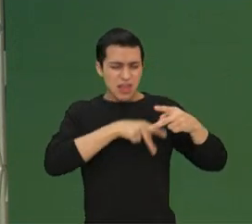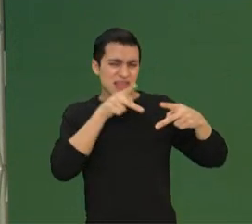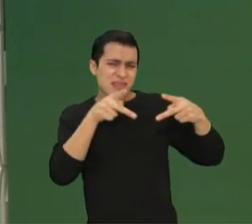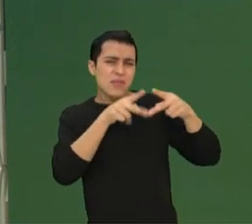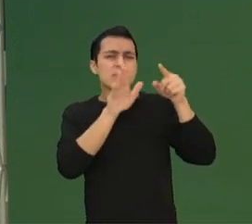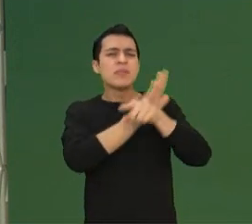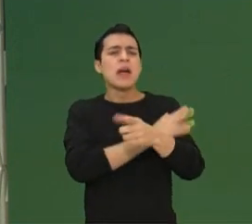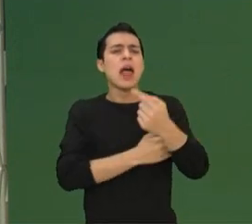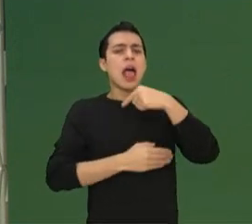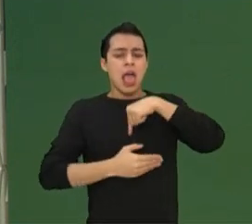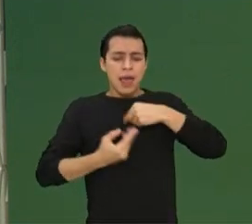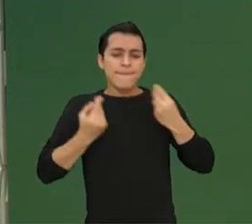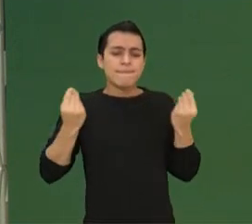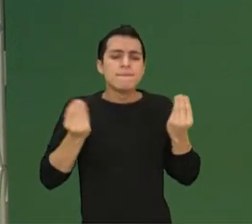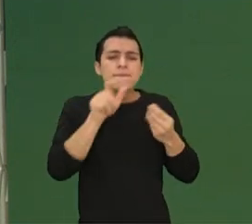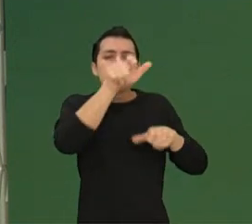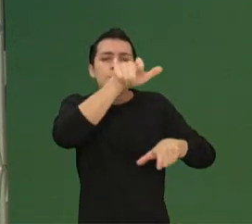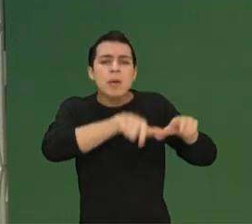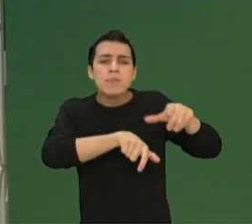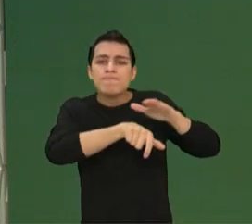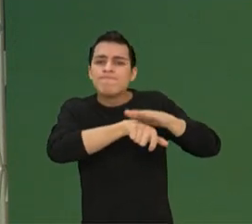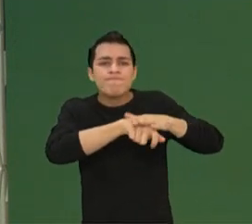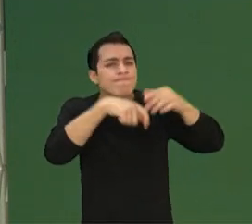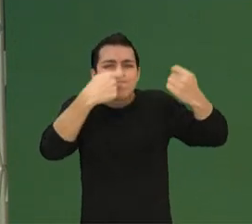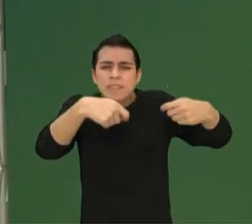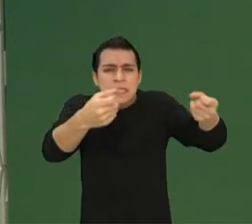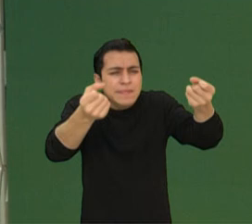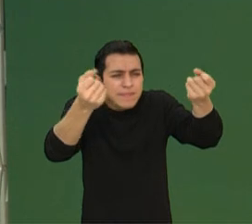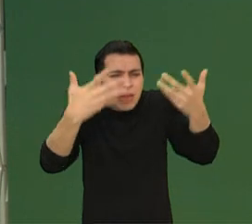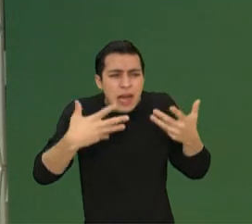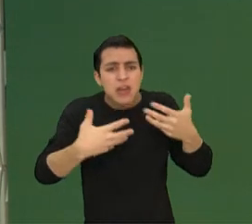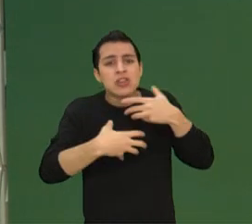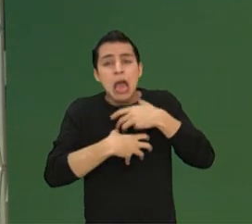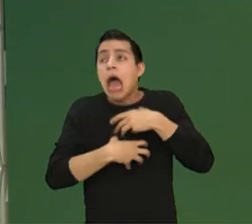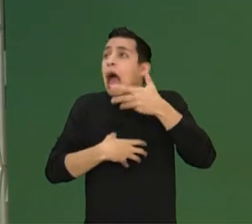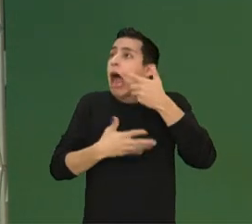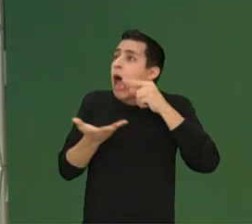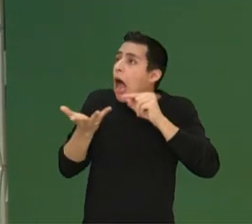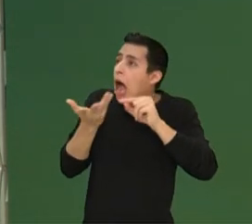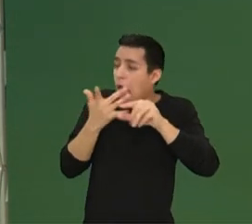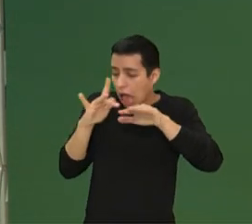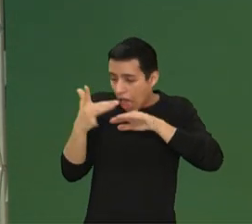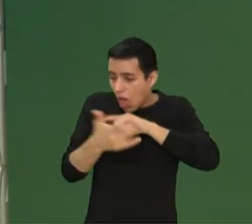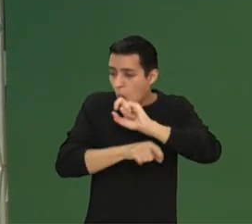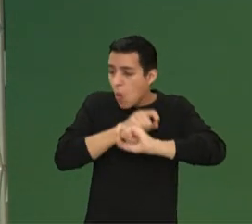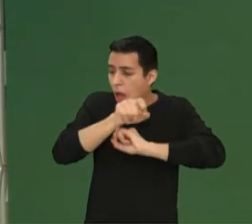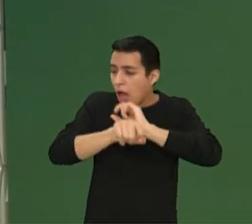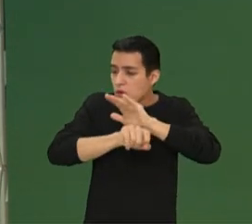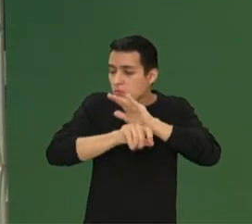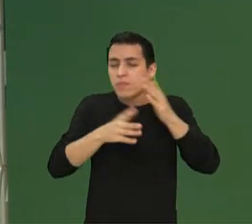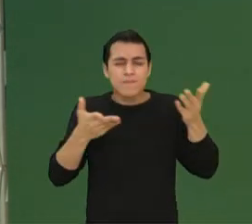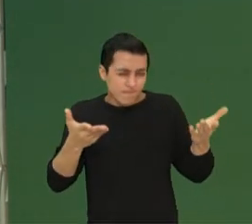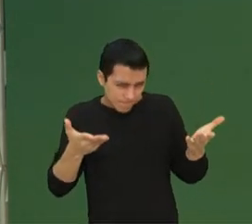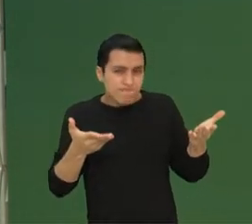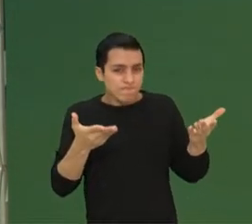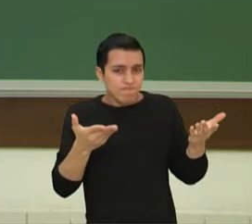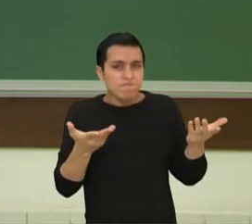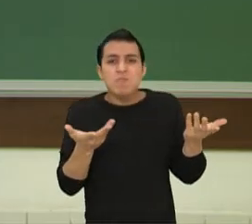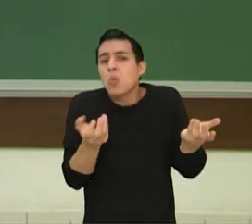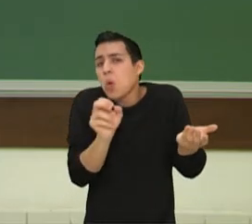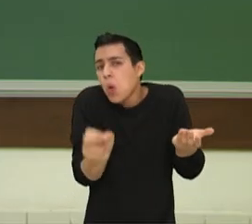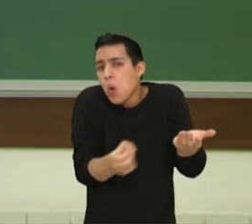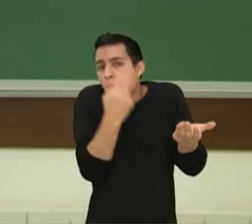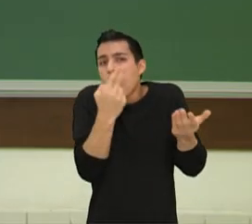perguntas subjetivas, a pessoa vai ter que explicar de alguma maneira de que forma as redes sociais colaboram nos estudos